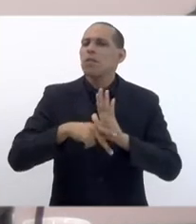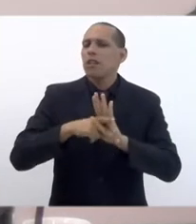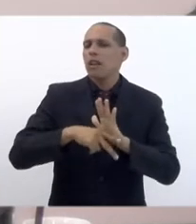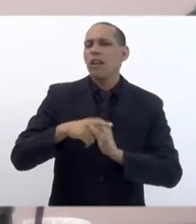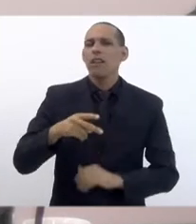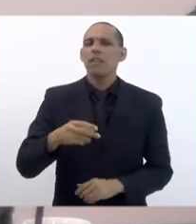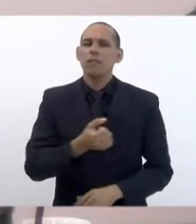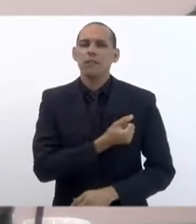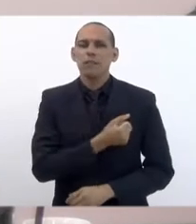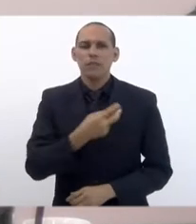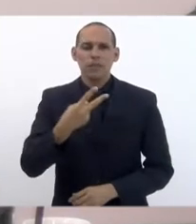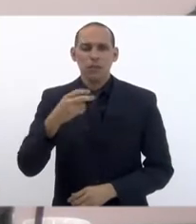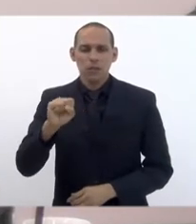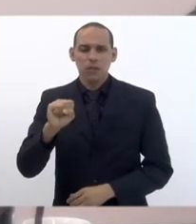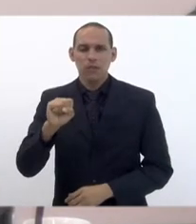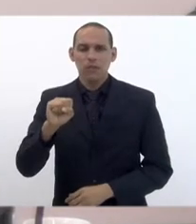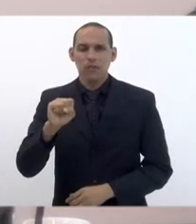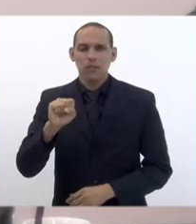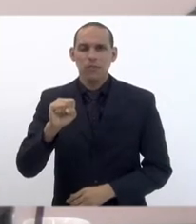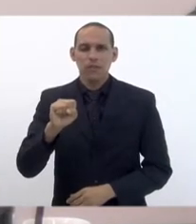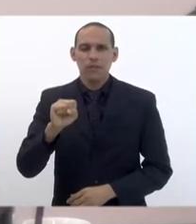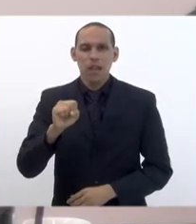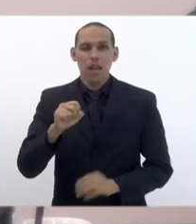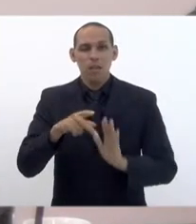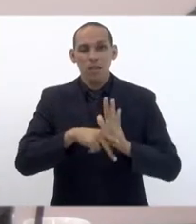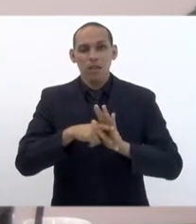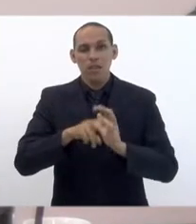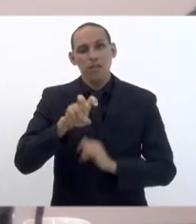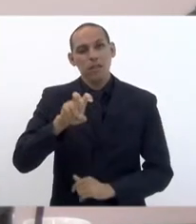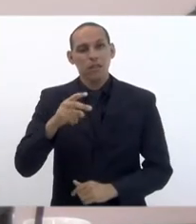da pauta, o projeto de lei